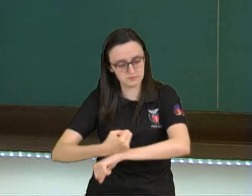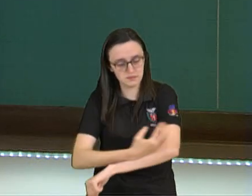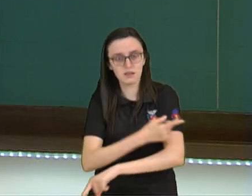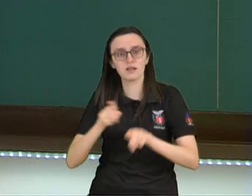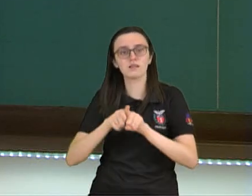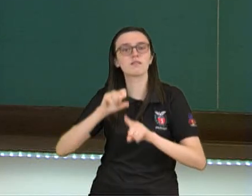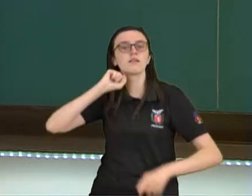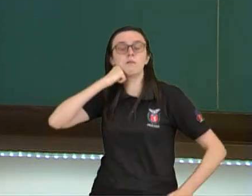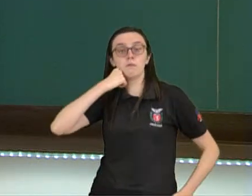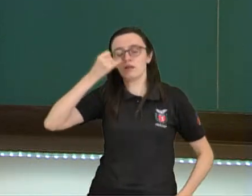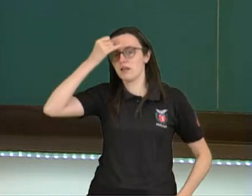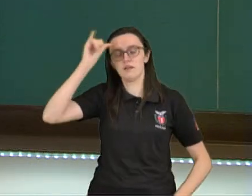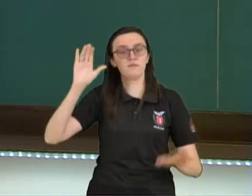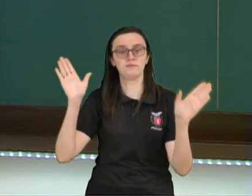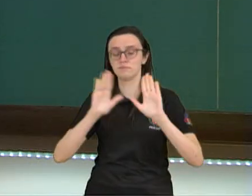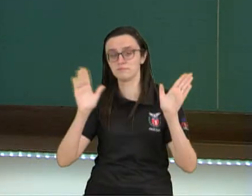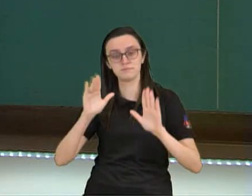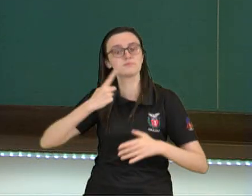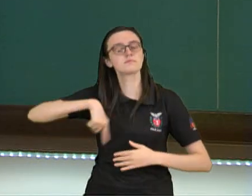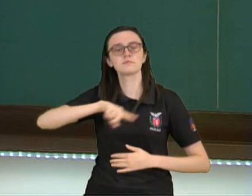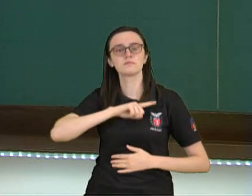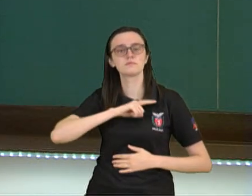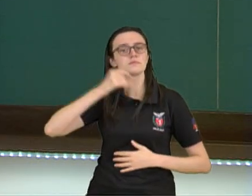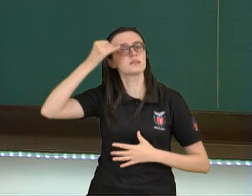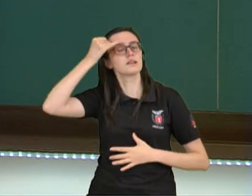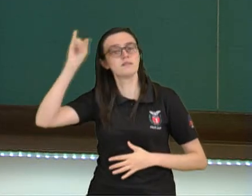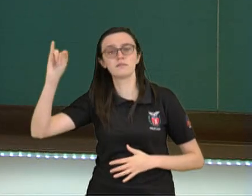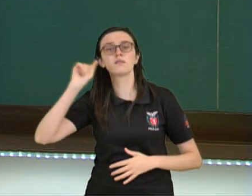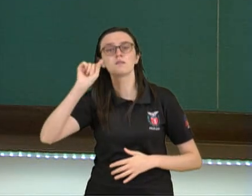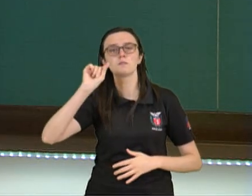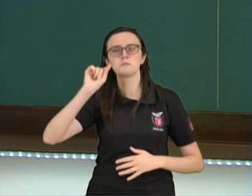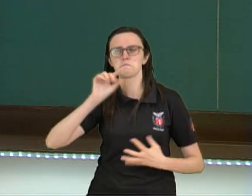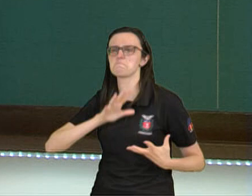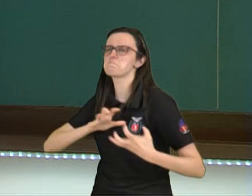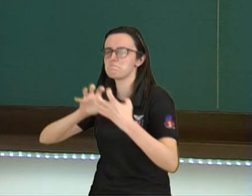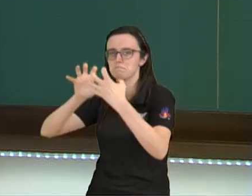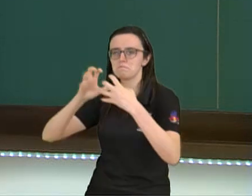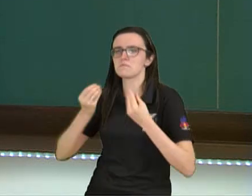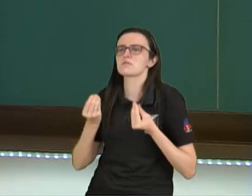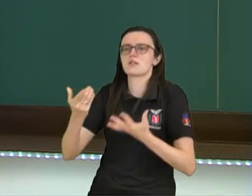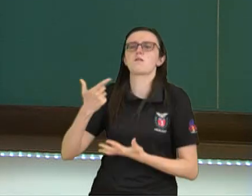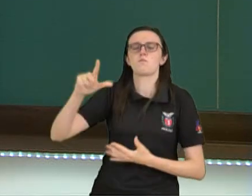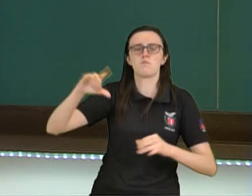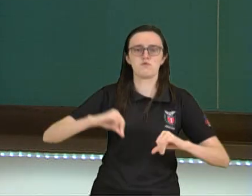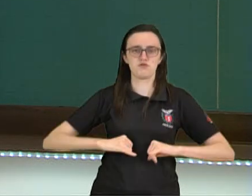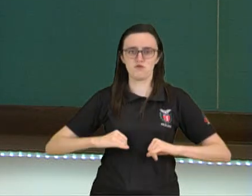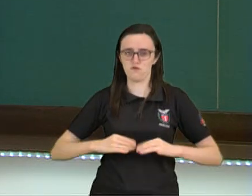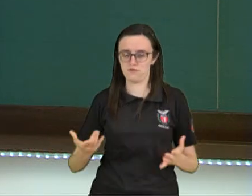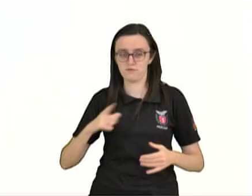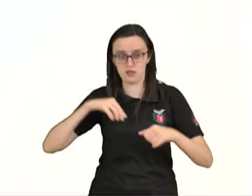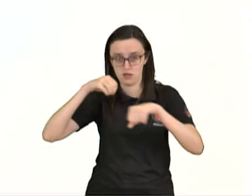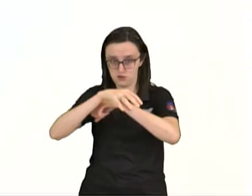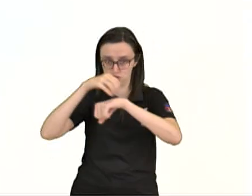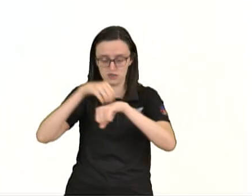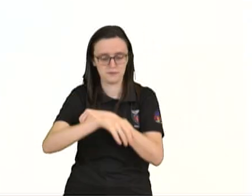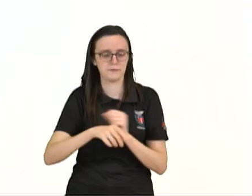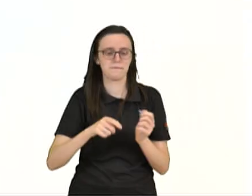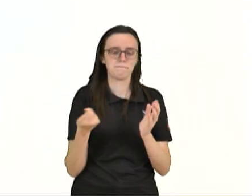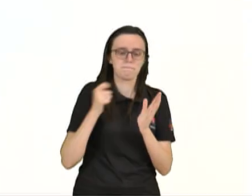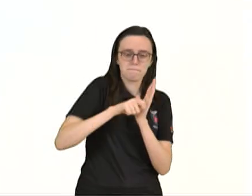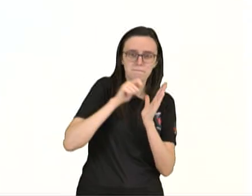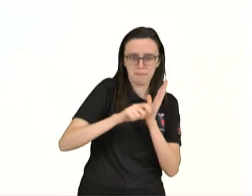sua tensão sem que a gente agrida o próximo que está perto da gente. Então, ó, umas dicas aqui, ó. Escreva um